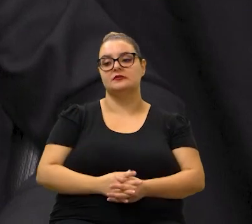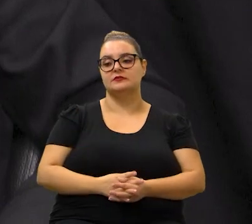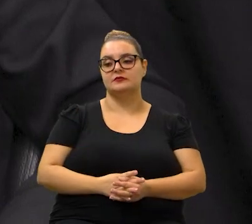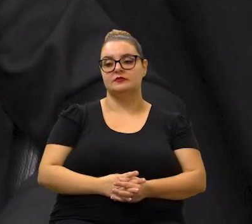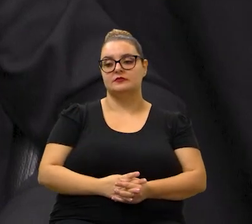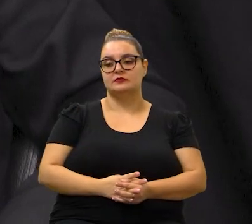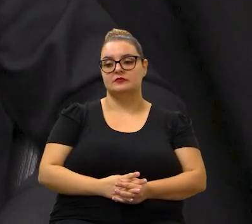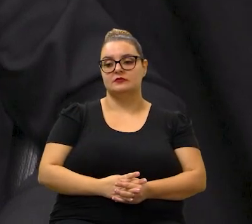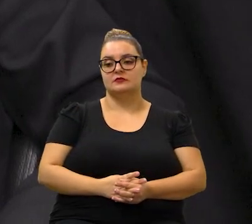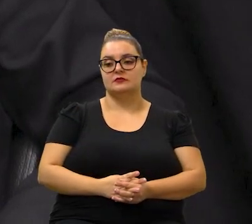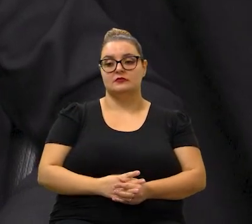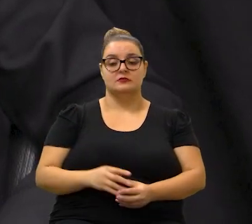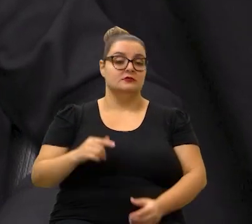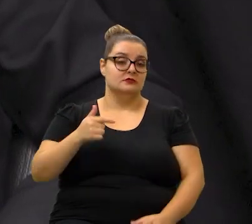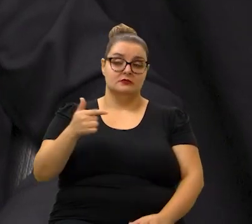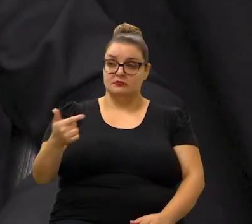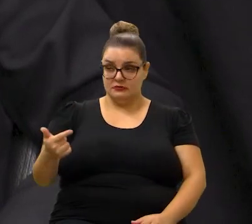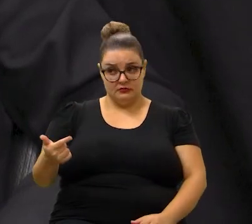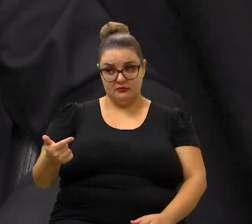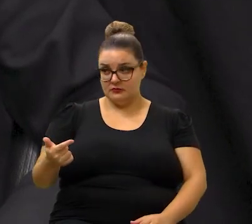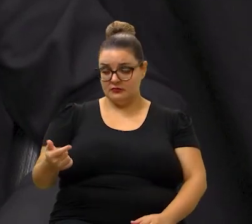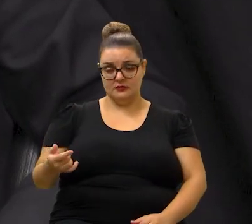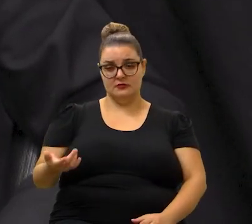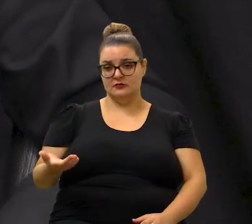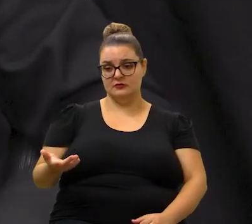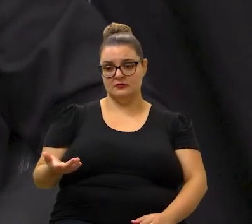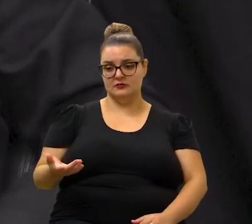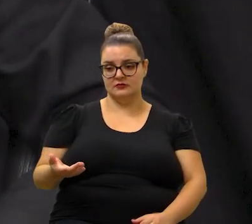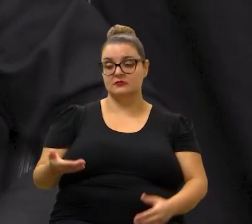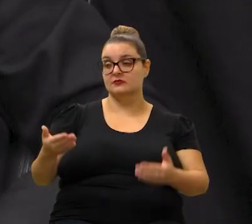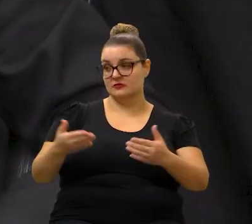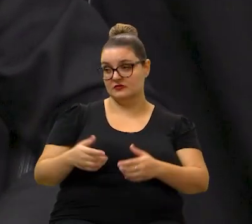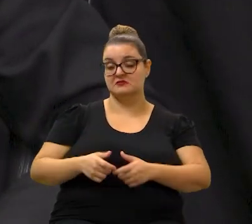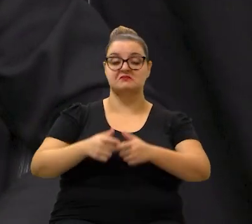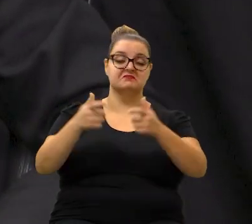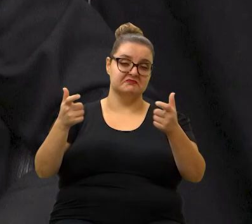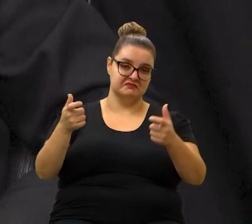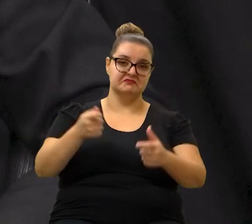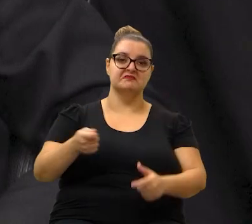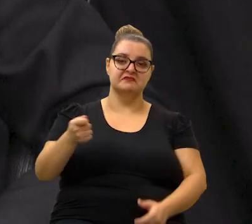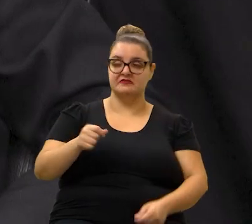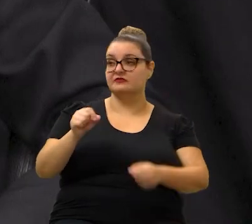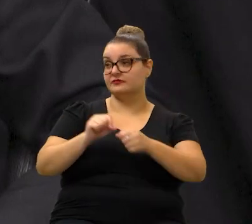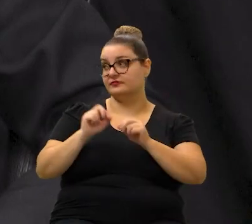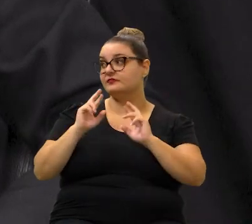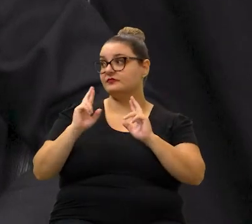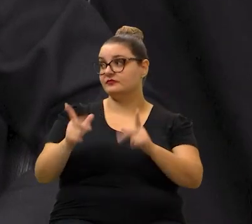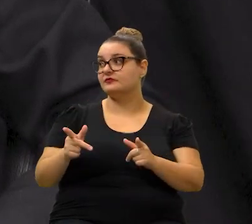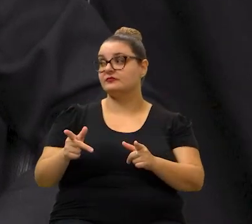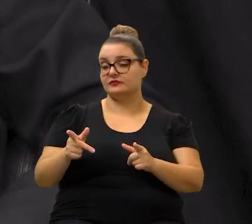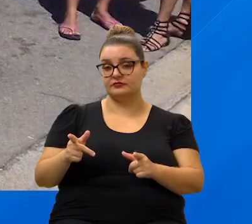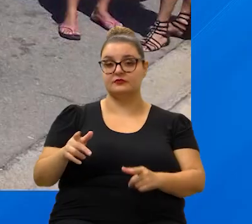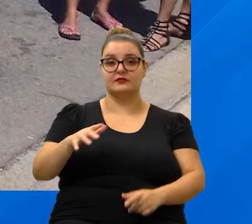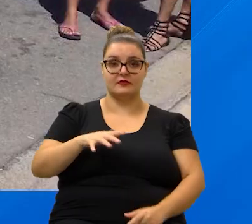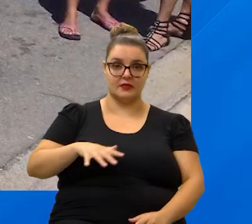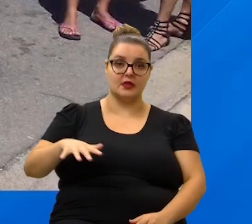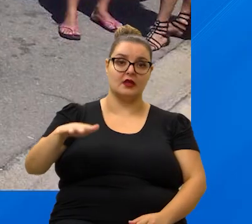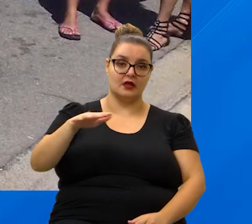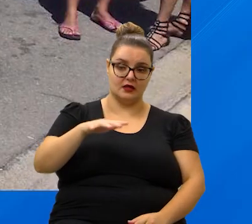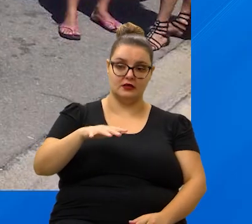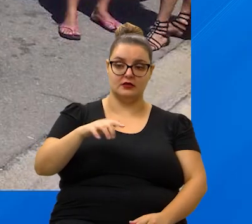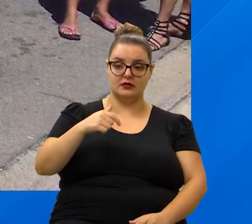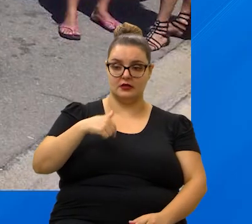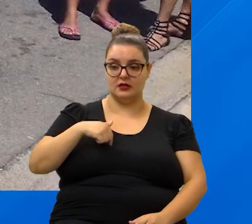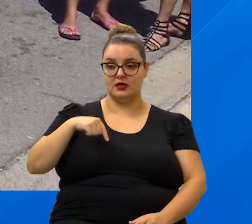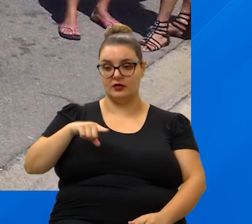eh inexistente e hoje é uma grande Associação que tem feito a diferença ali na região